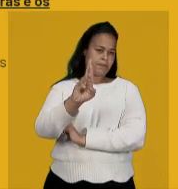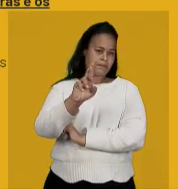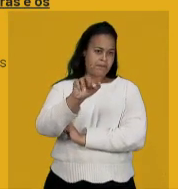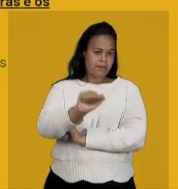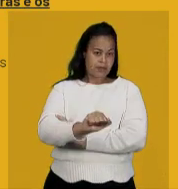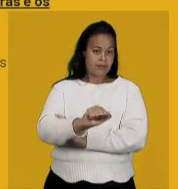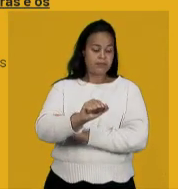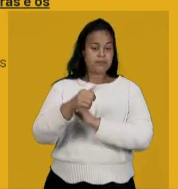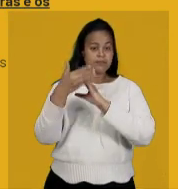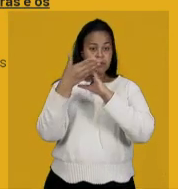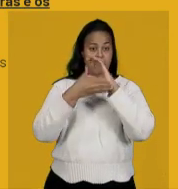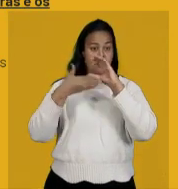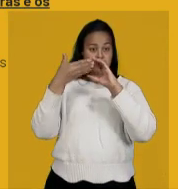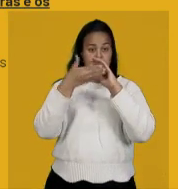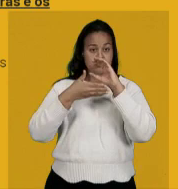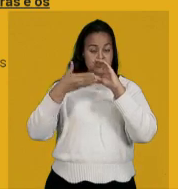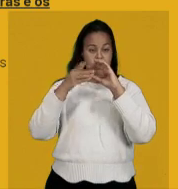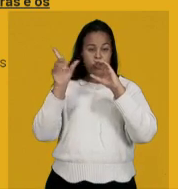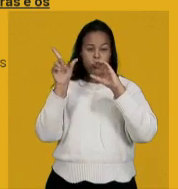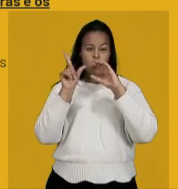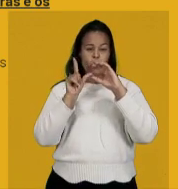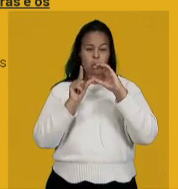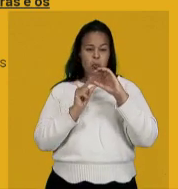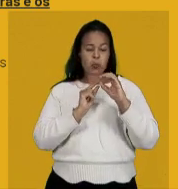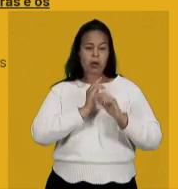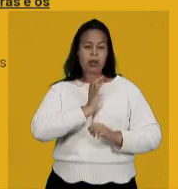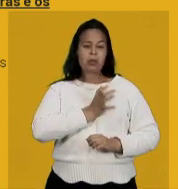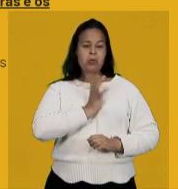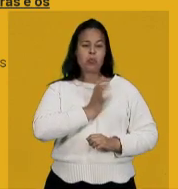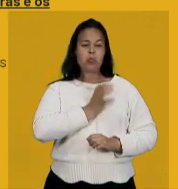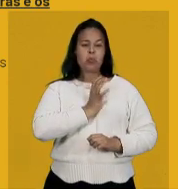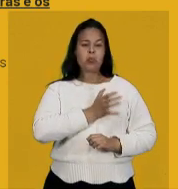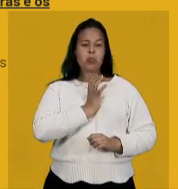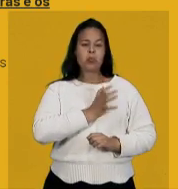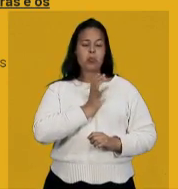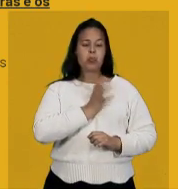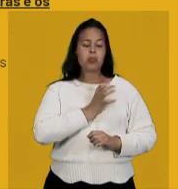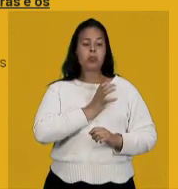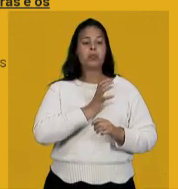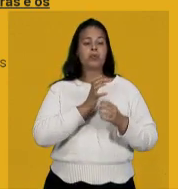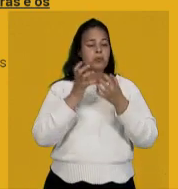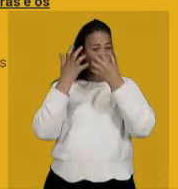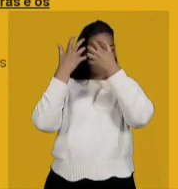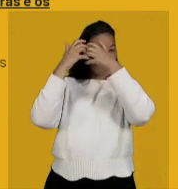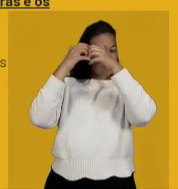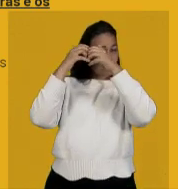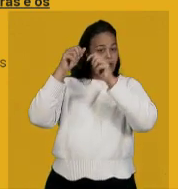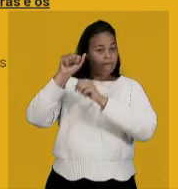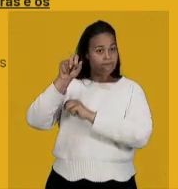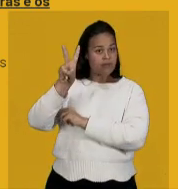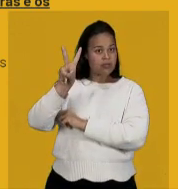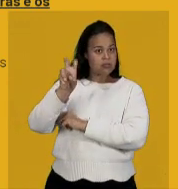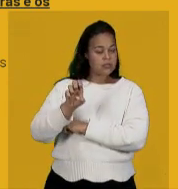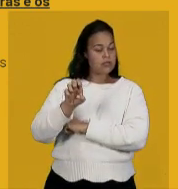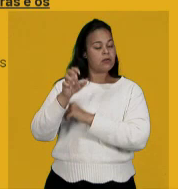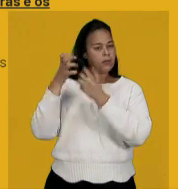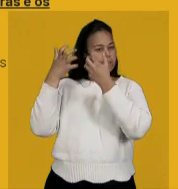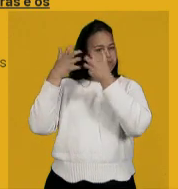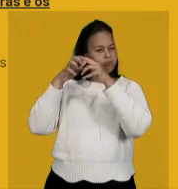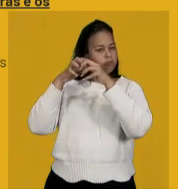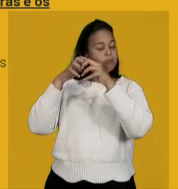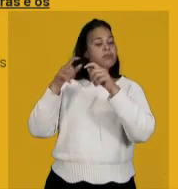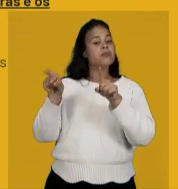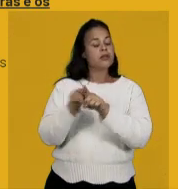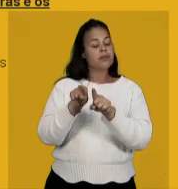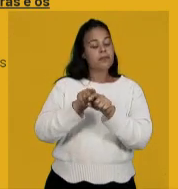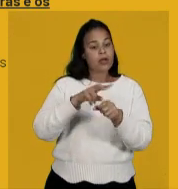Esses carboidratos eles diminuem o risco de doença cardíaca e acidente vascular cerebral, o AVC, né, o derrame.